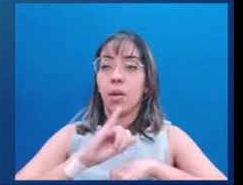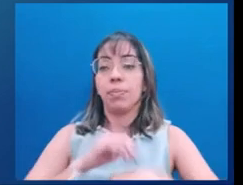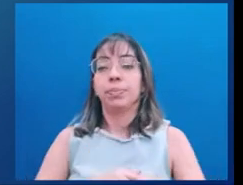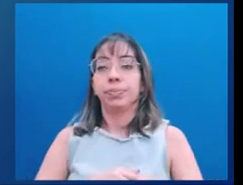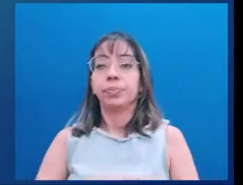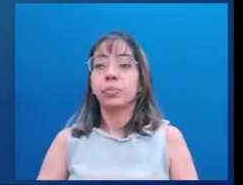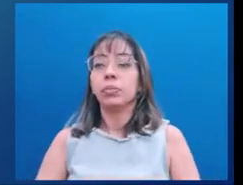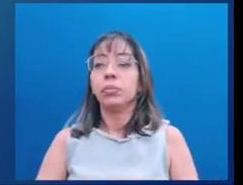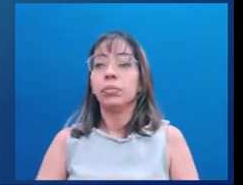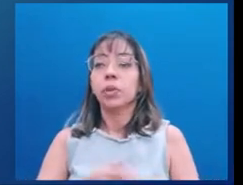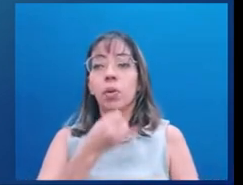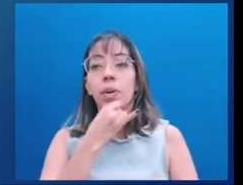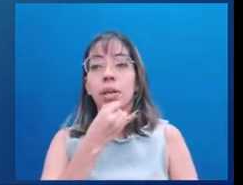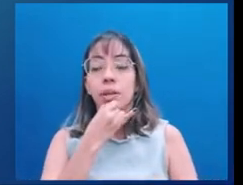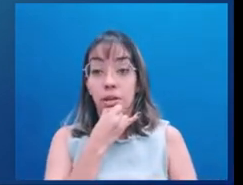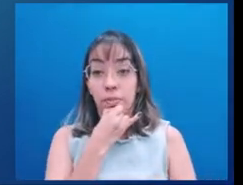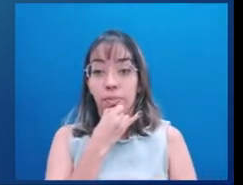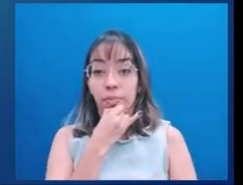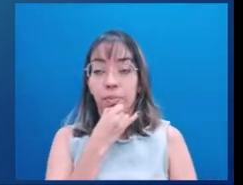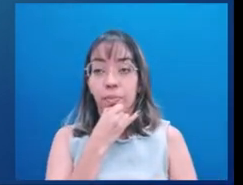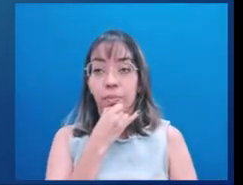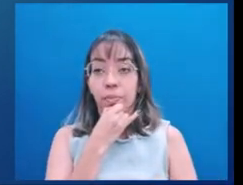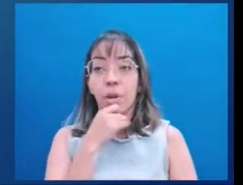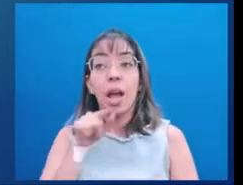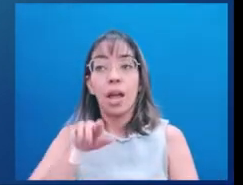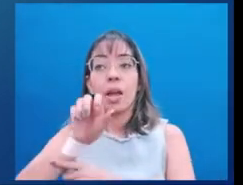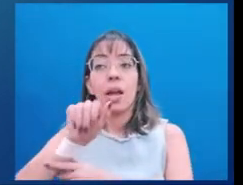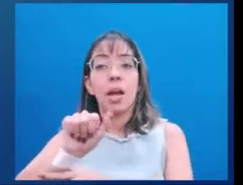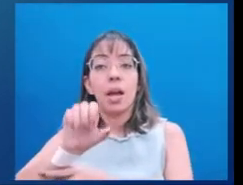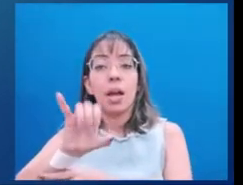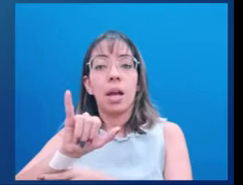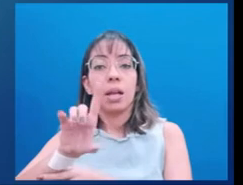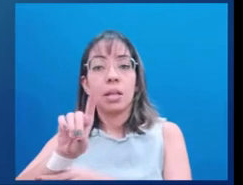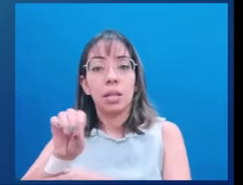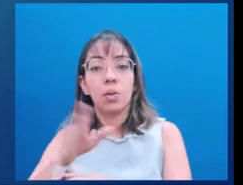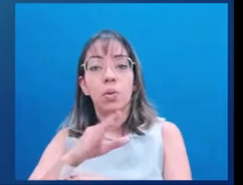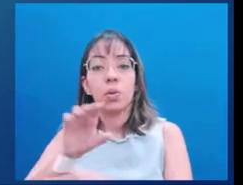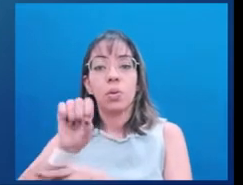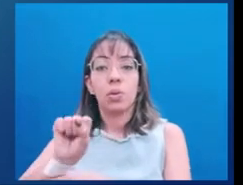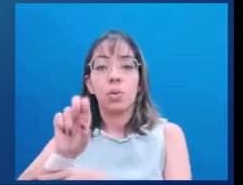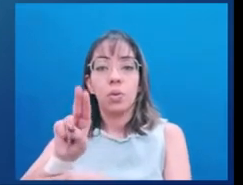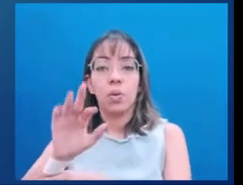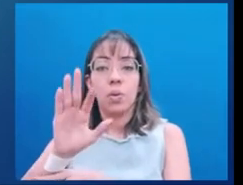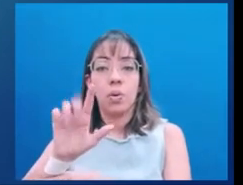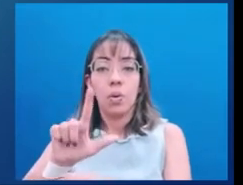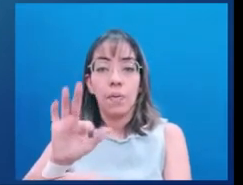destrói metais. Um exemplo de uma substância que teria no seu rótulo esse pictograma é o ácido